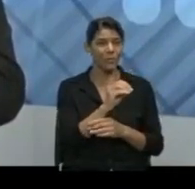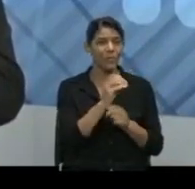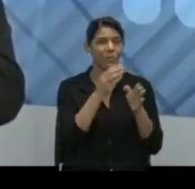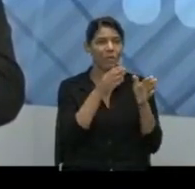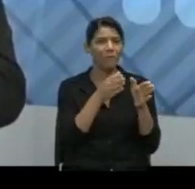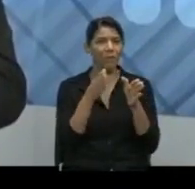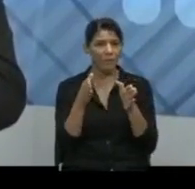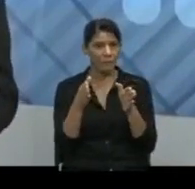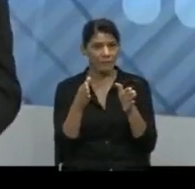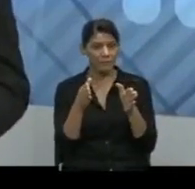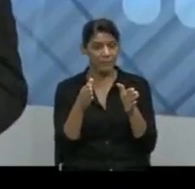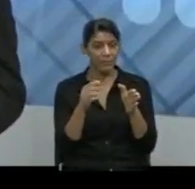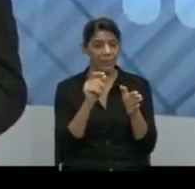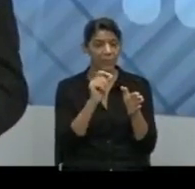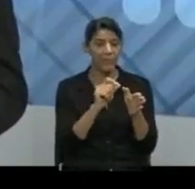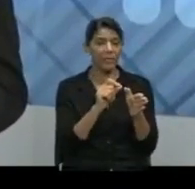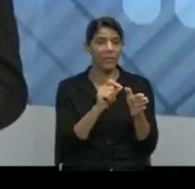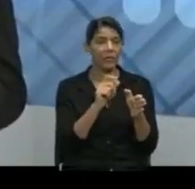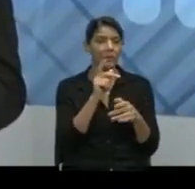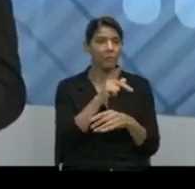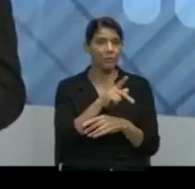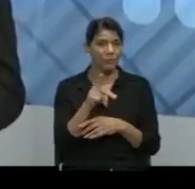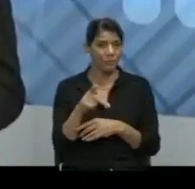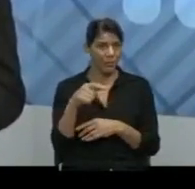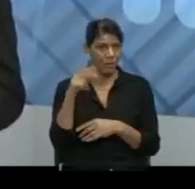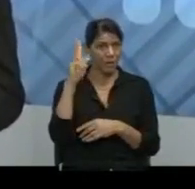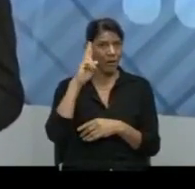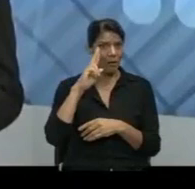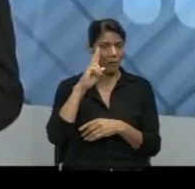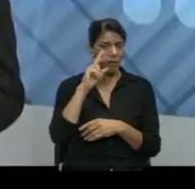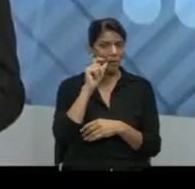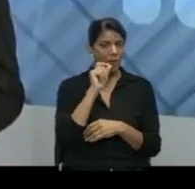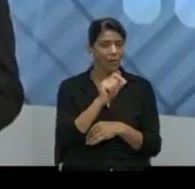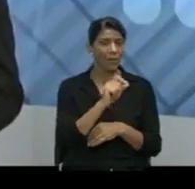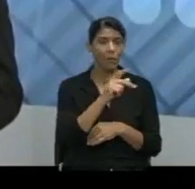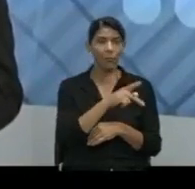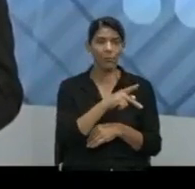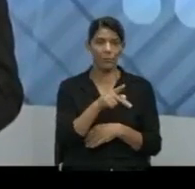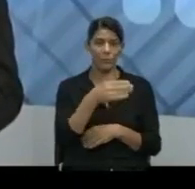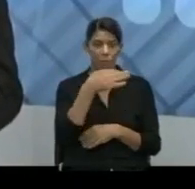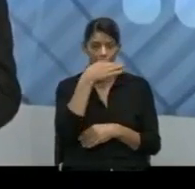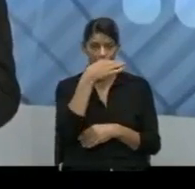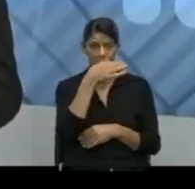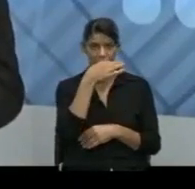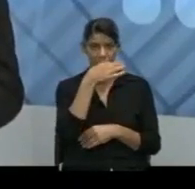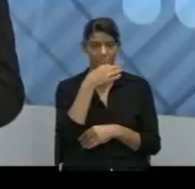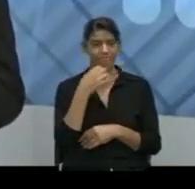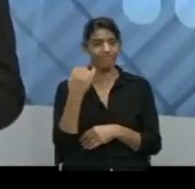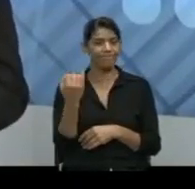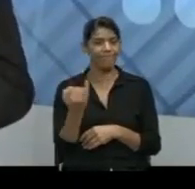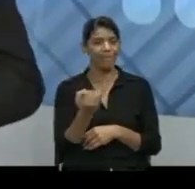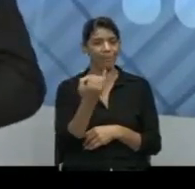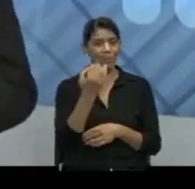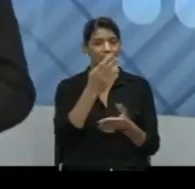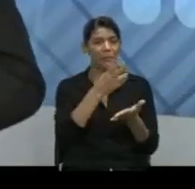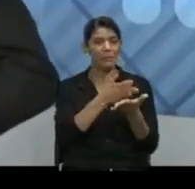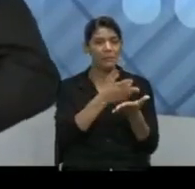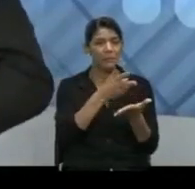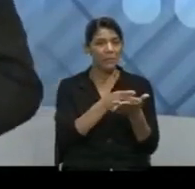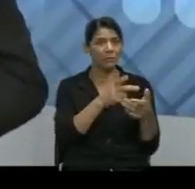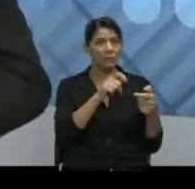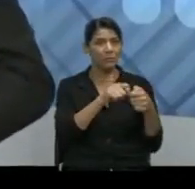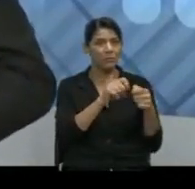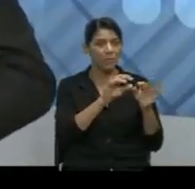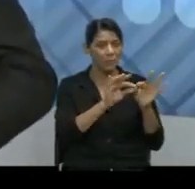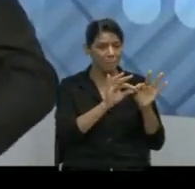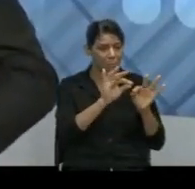faces, tá? Professor, lembrando também que o professor comentou que é importante sempre você fazer a